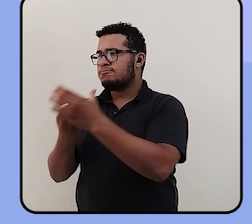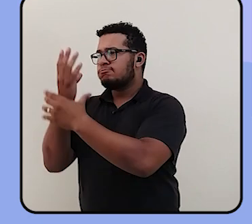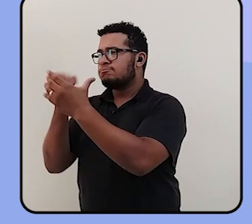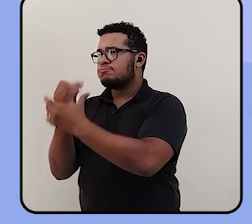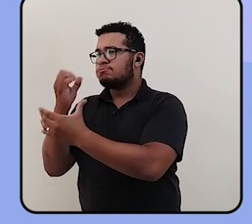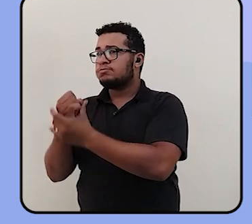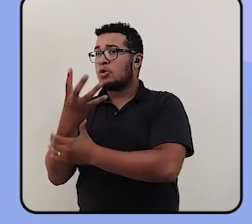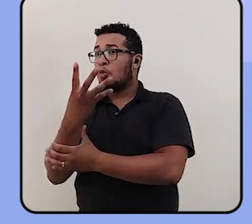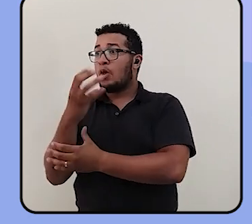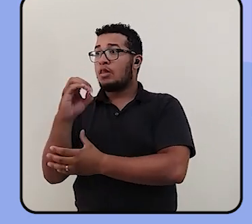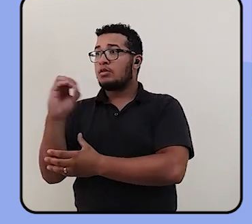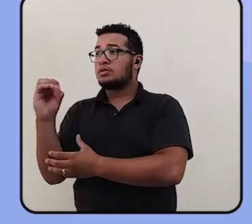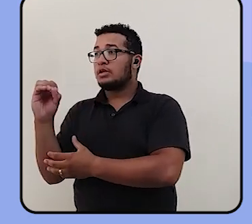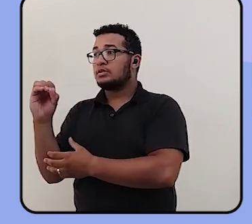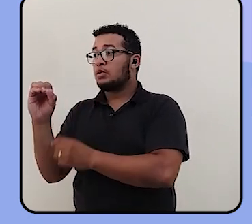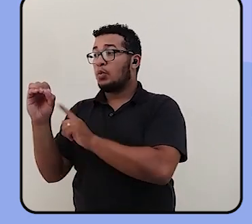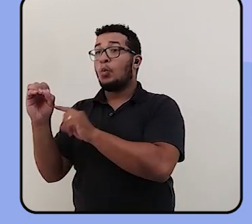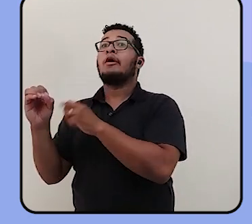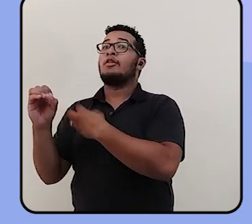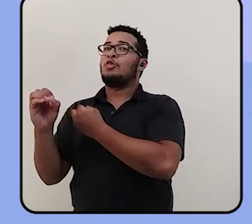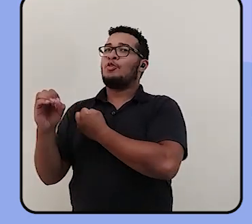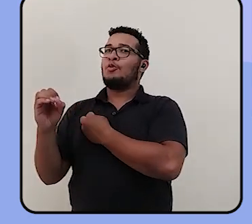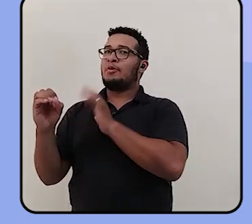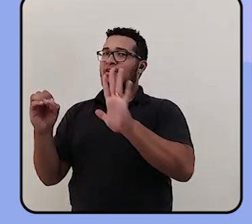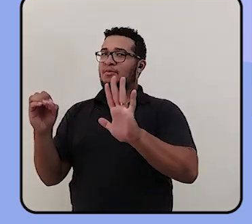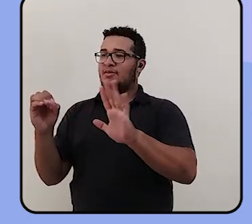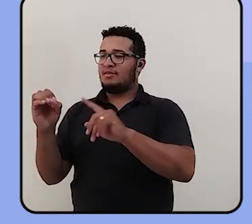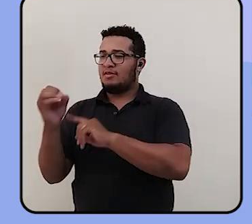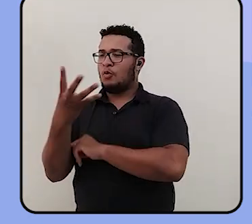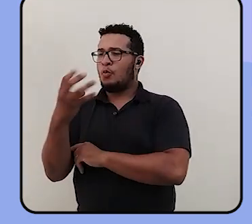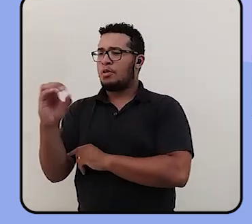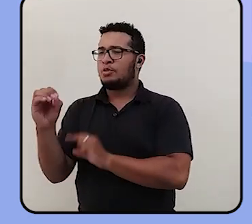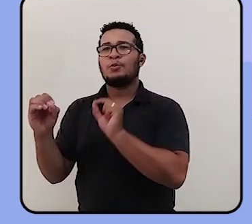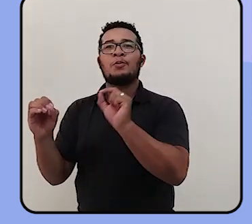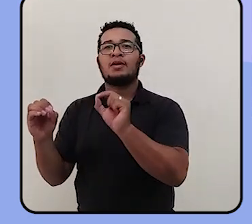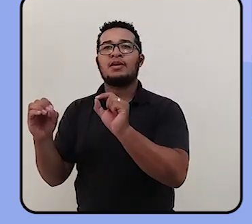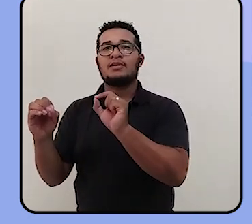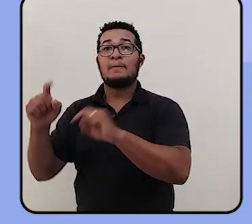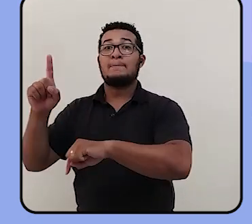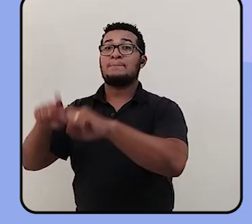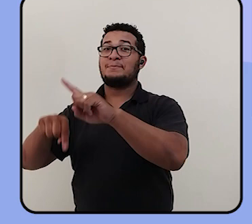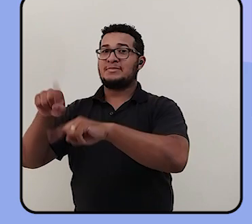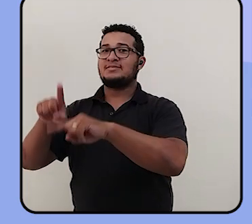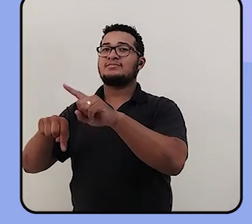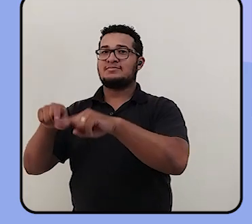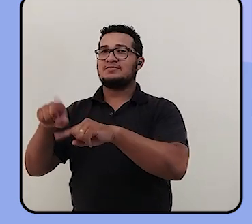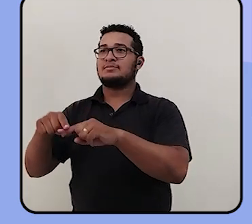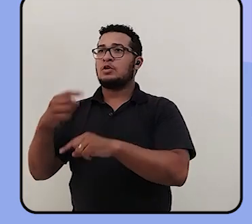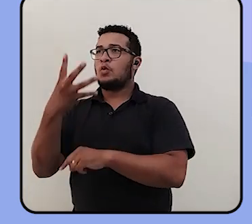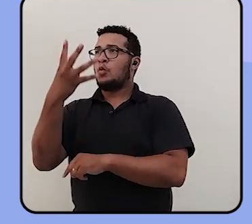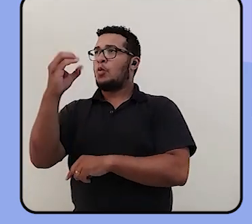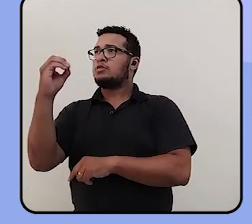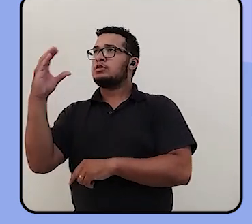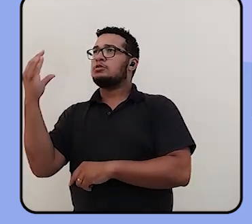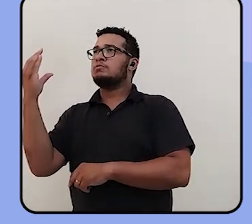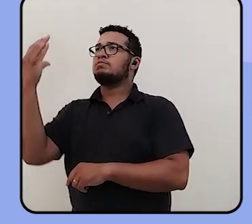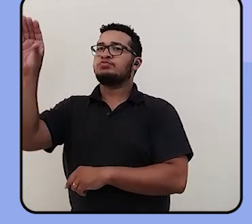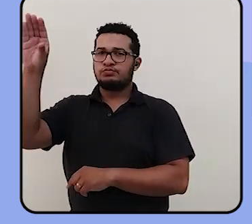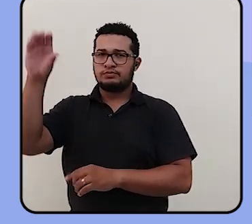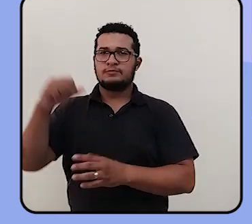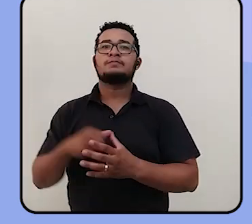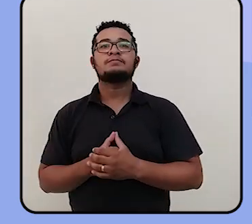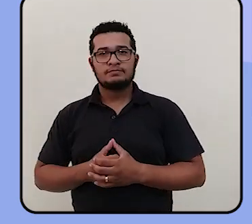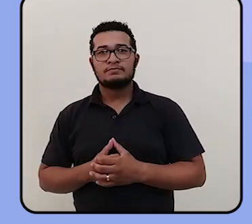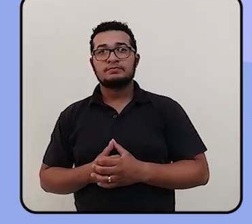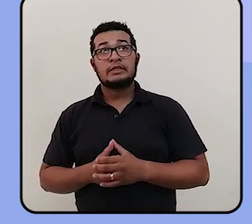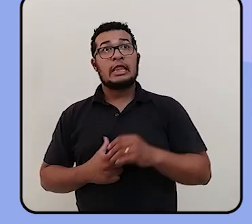Produzem 400 peças. 400 é o número. 400 o quê? Peças. Vá na coluna